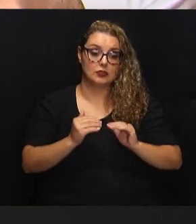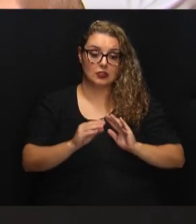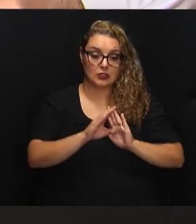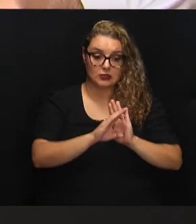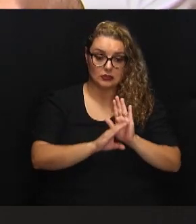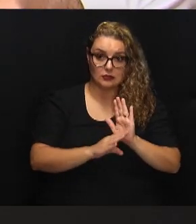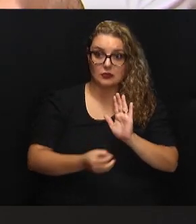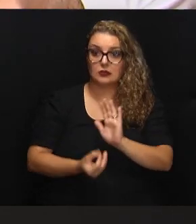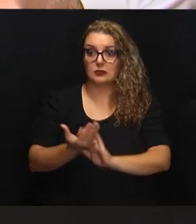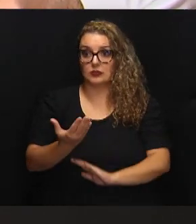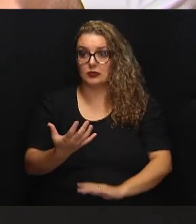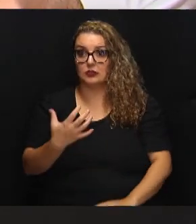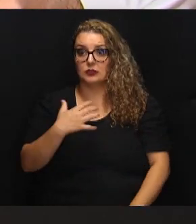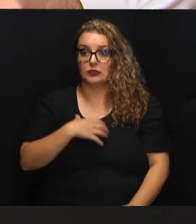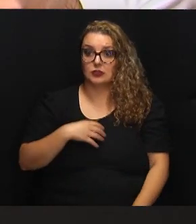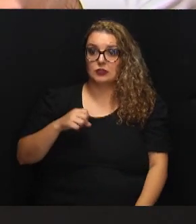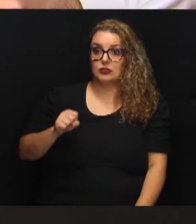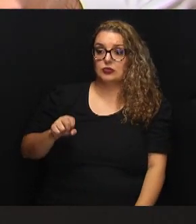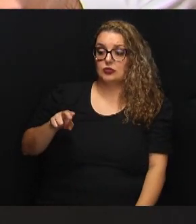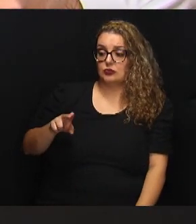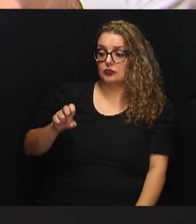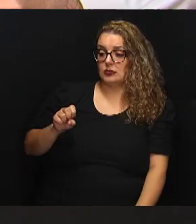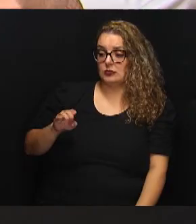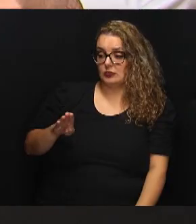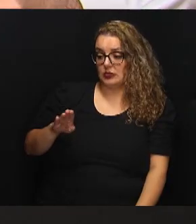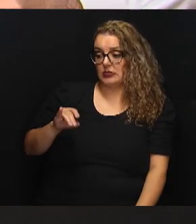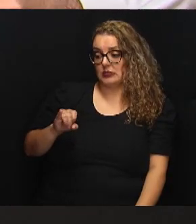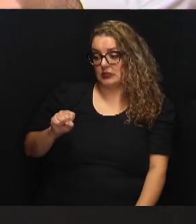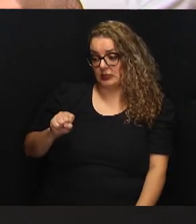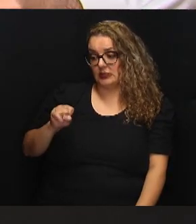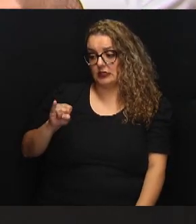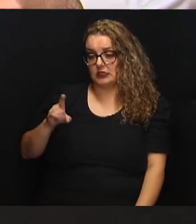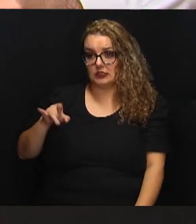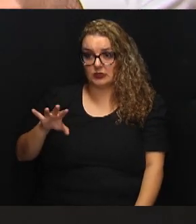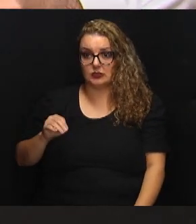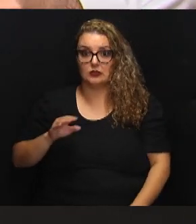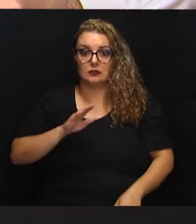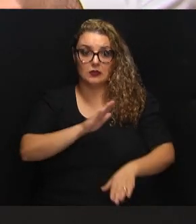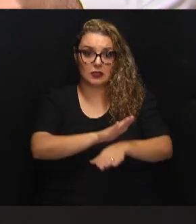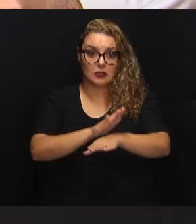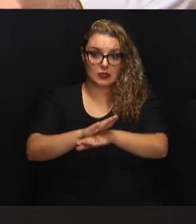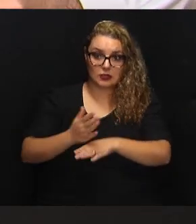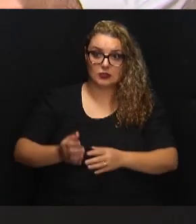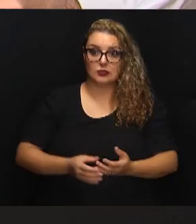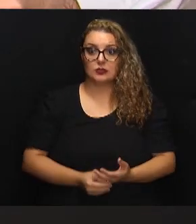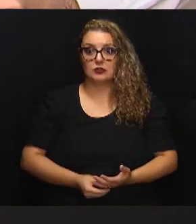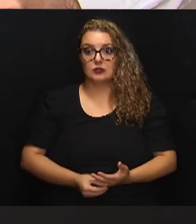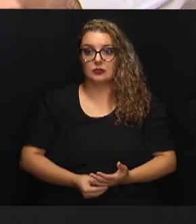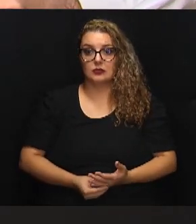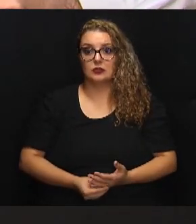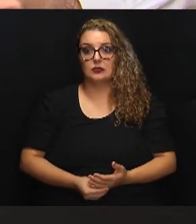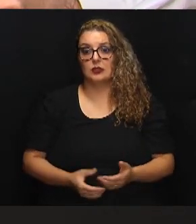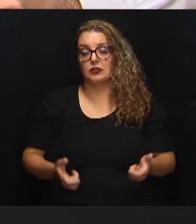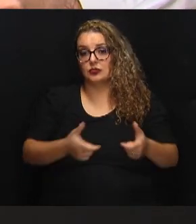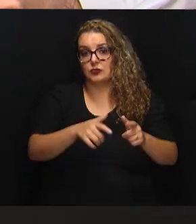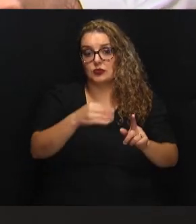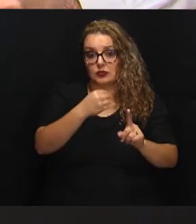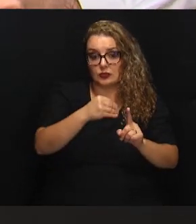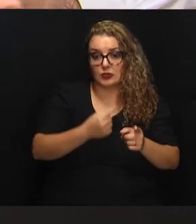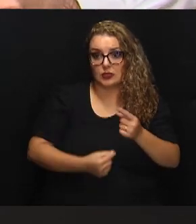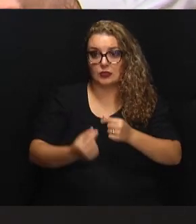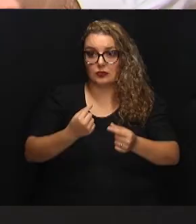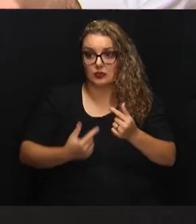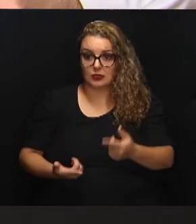são condições de subsídios, né? No sentido de ajudar e viabilizar a vulnerabilidade econômica e, ao mesmo tempo,